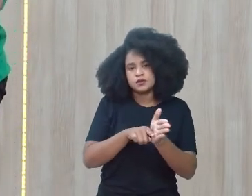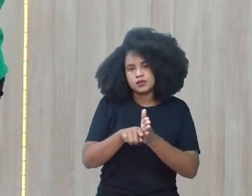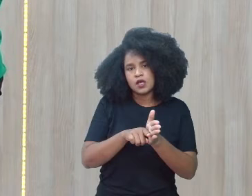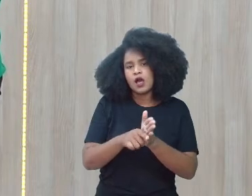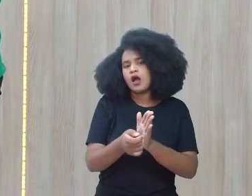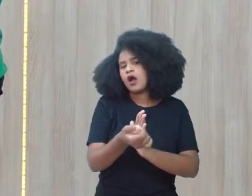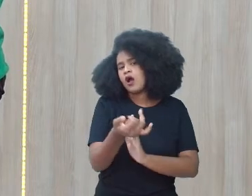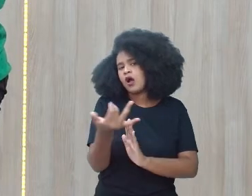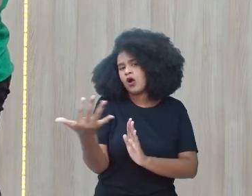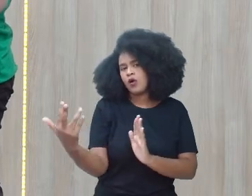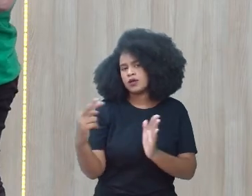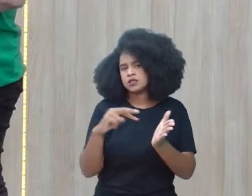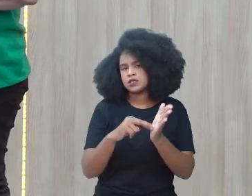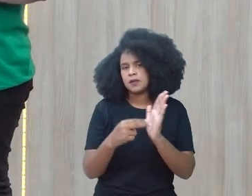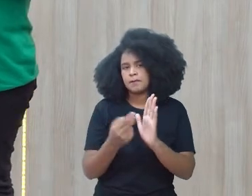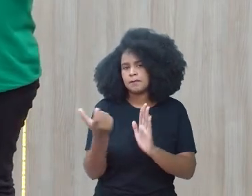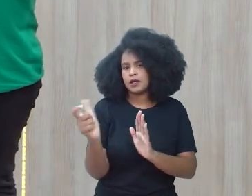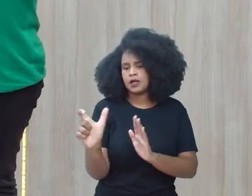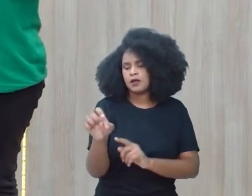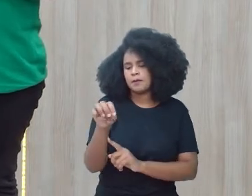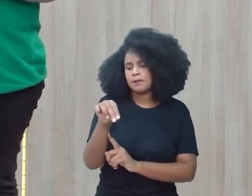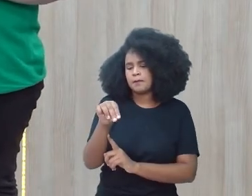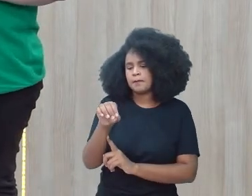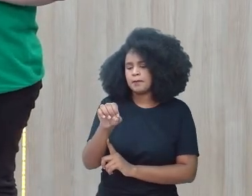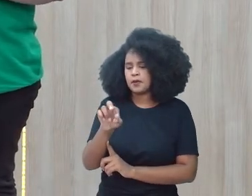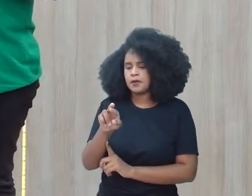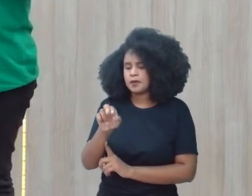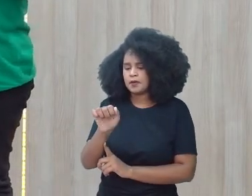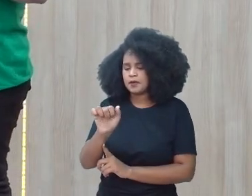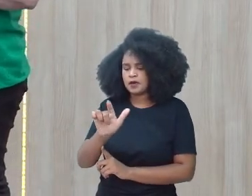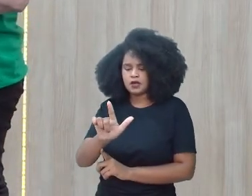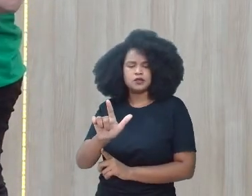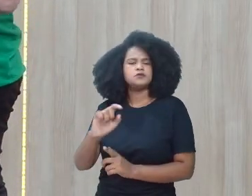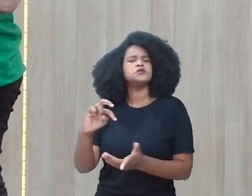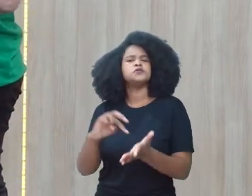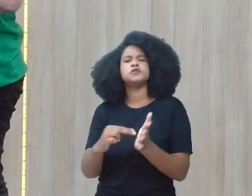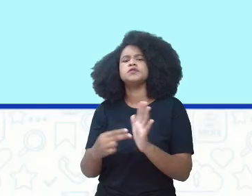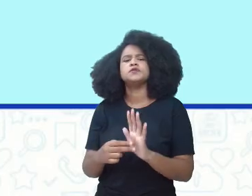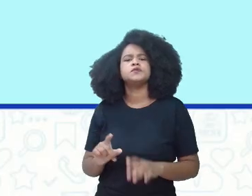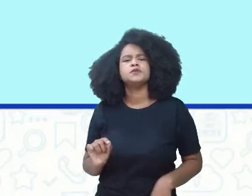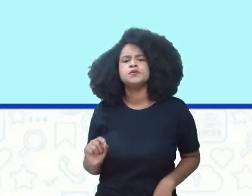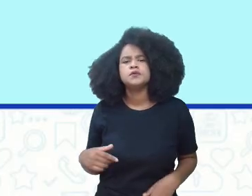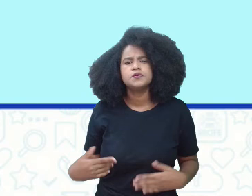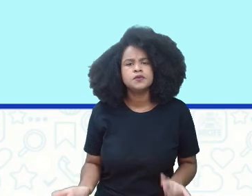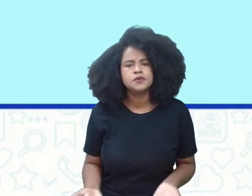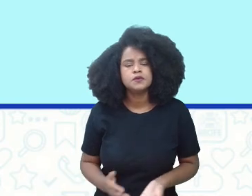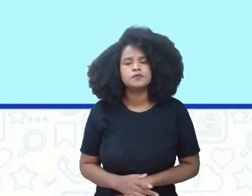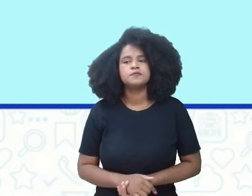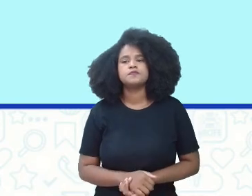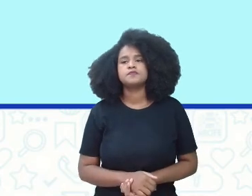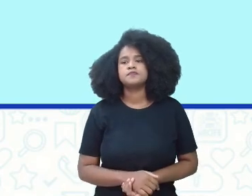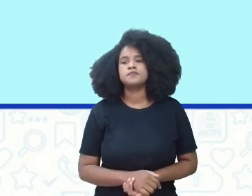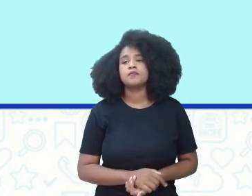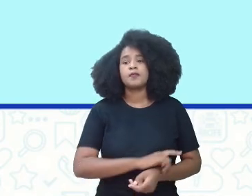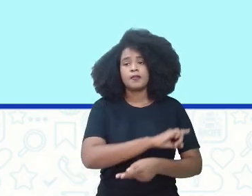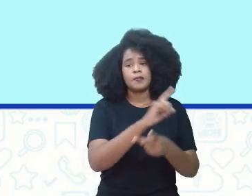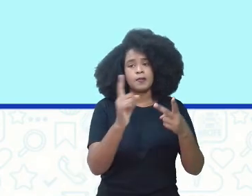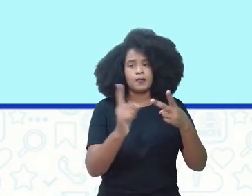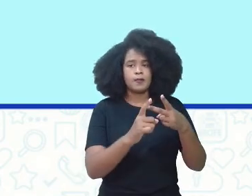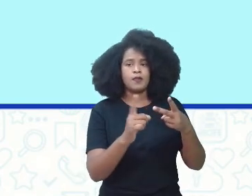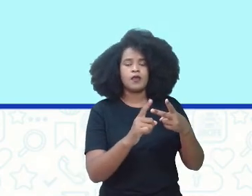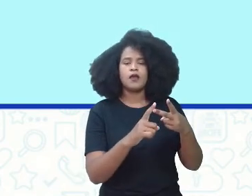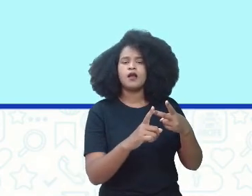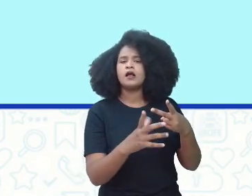Alguns significados da palavra moral. O que é moral? Na fábula lida, que